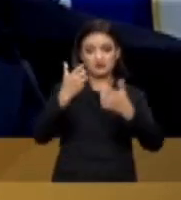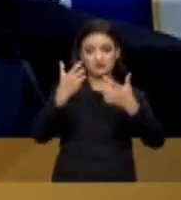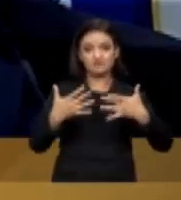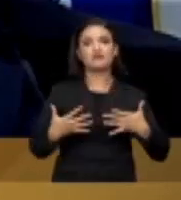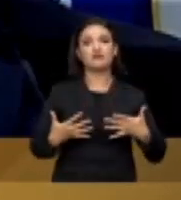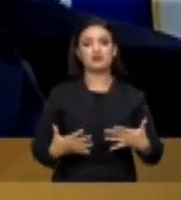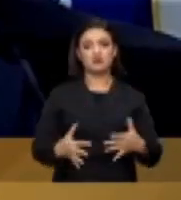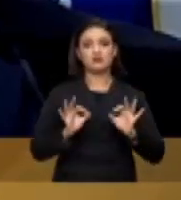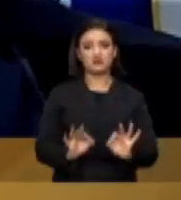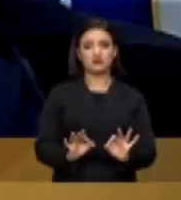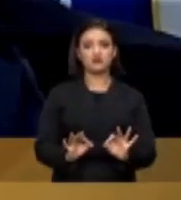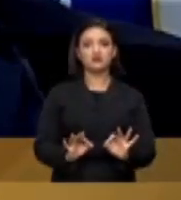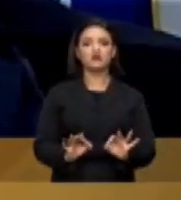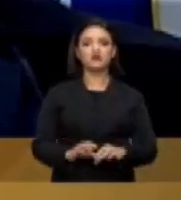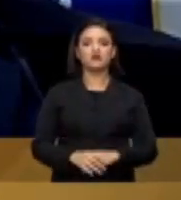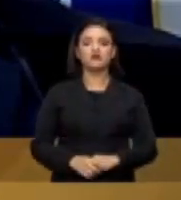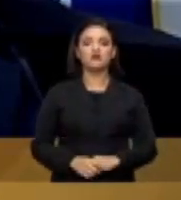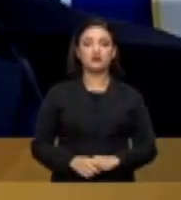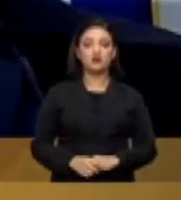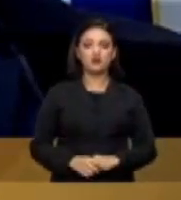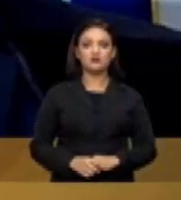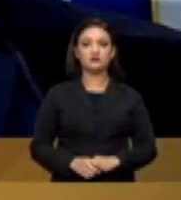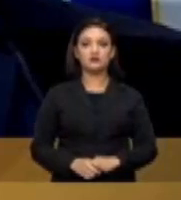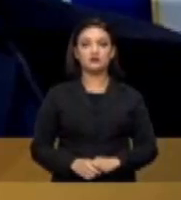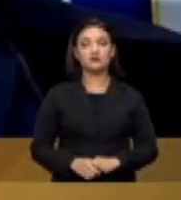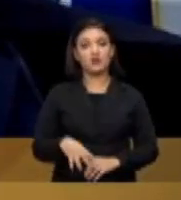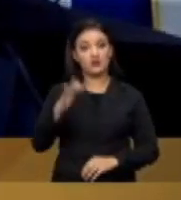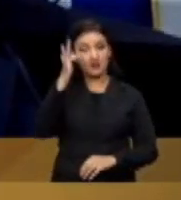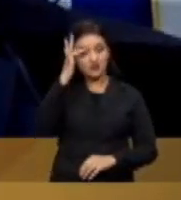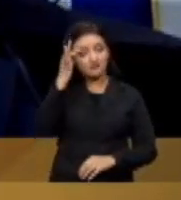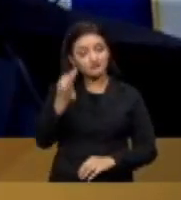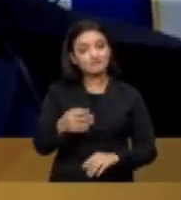inerente. Inversamente, onde a fé explica também,